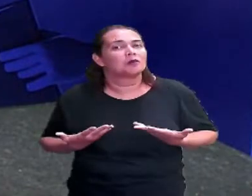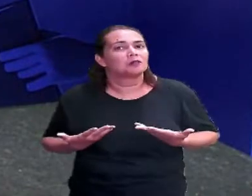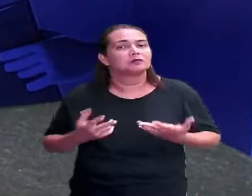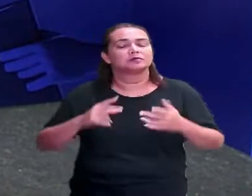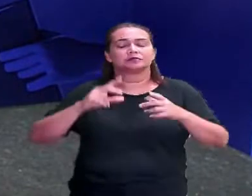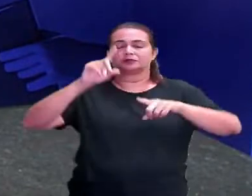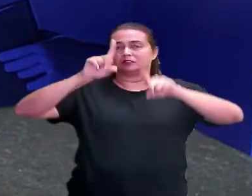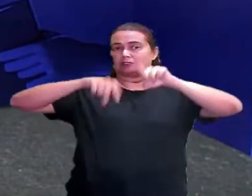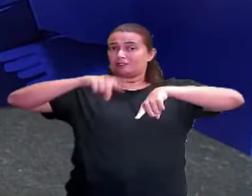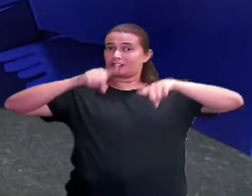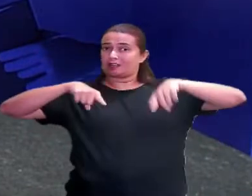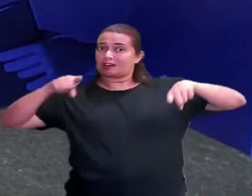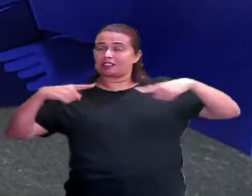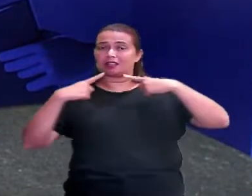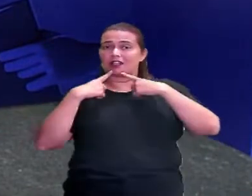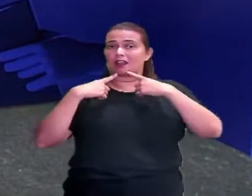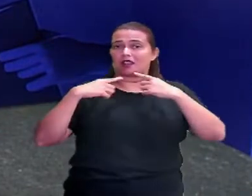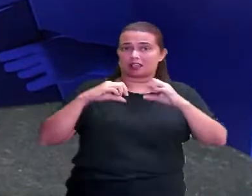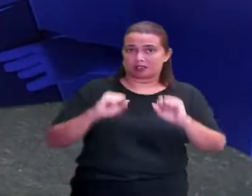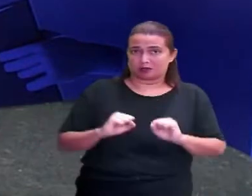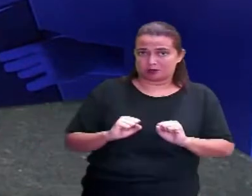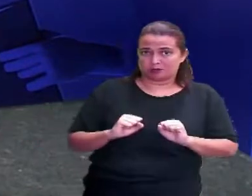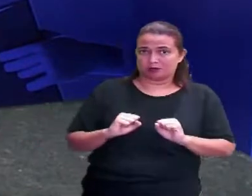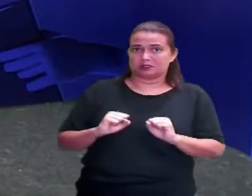é? Então é um conteúdo